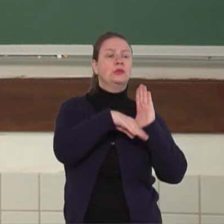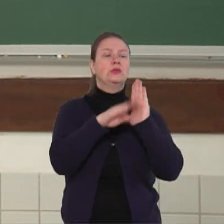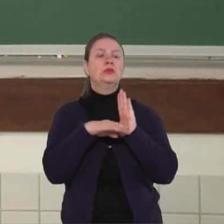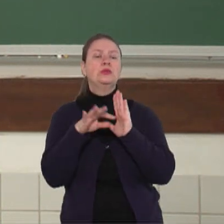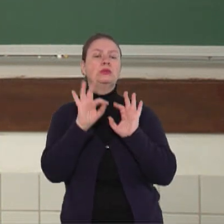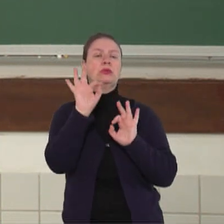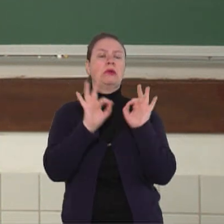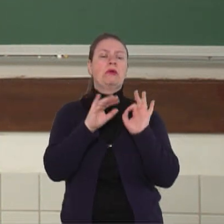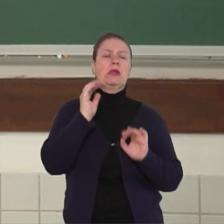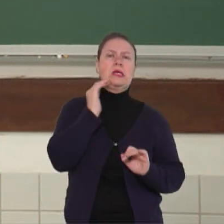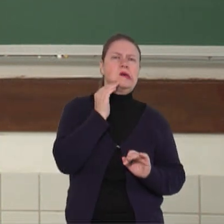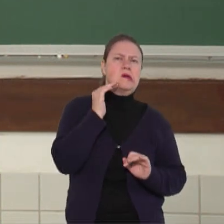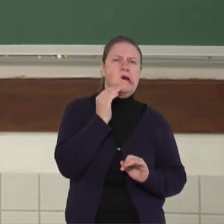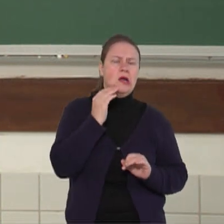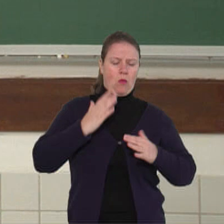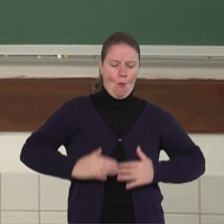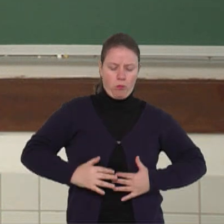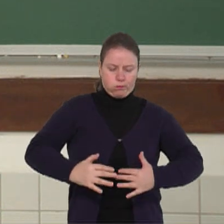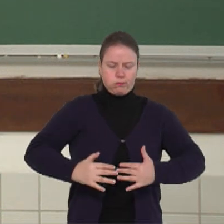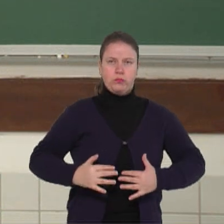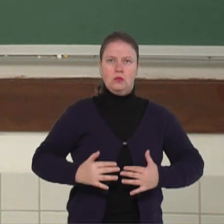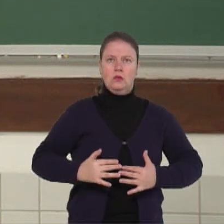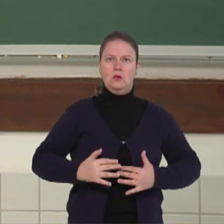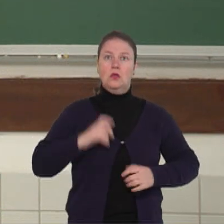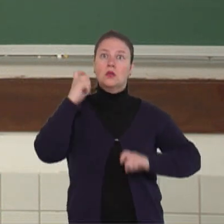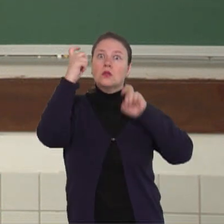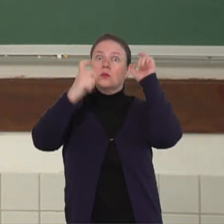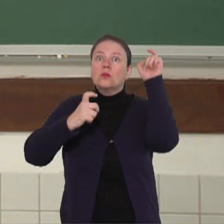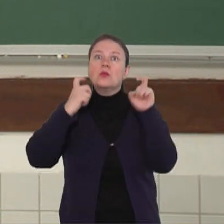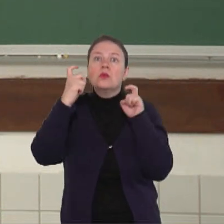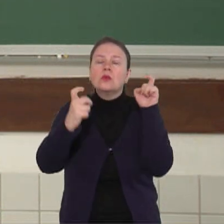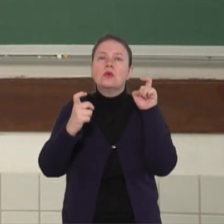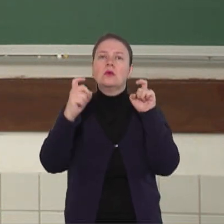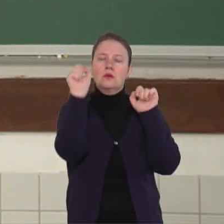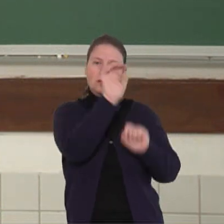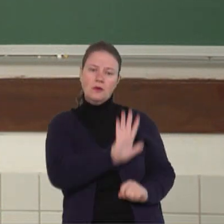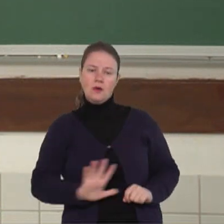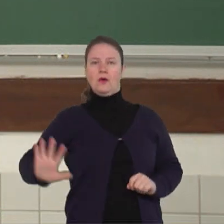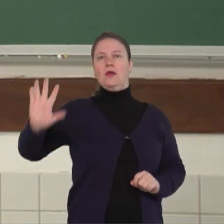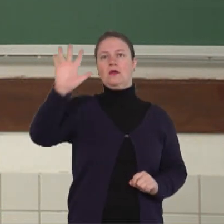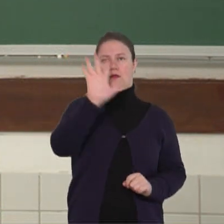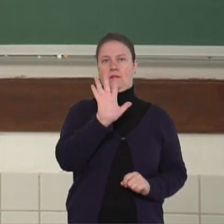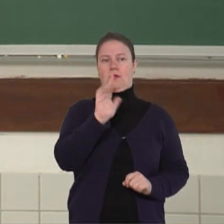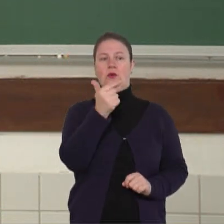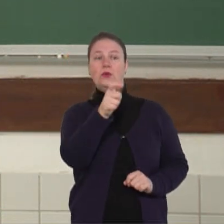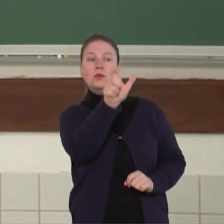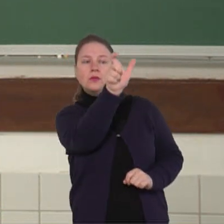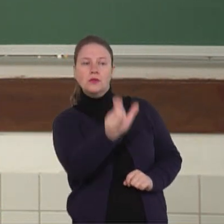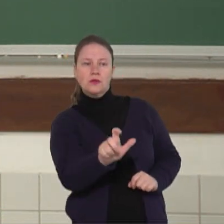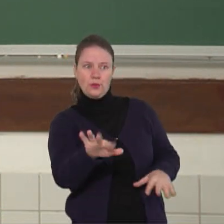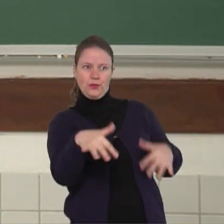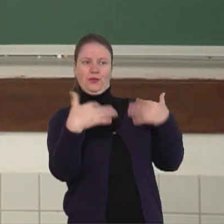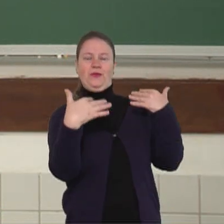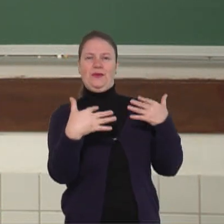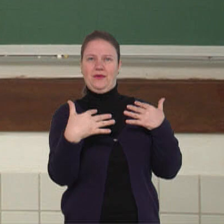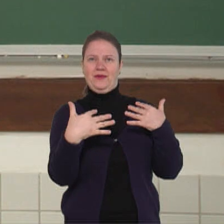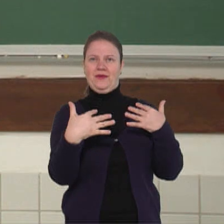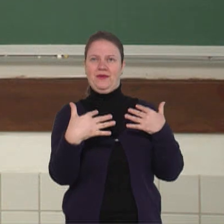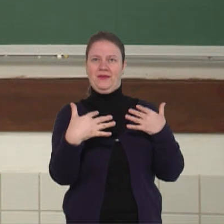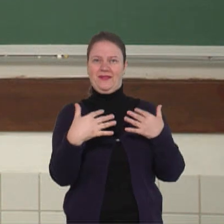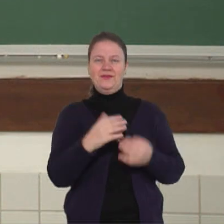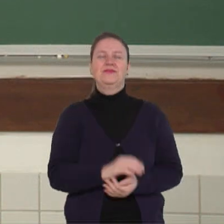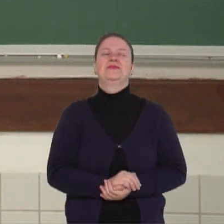pele, barriga ou qualquer coisa que ele tivesse. Ele era muito preocupado com a sua aparência para o outro. Napoleão tinha essa